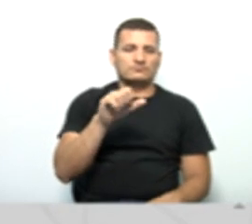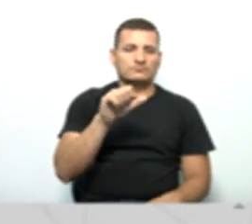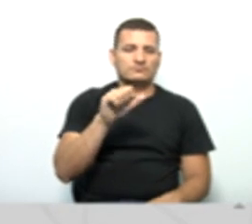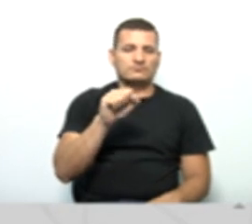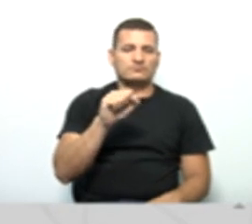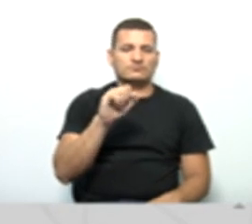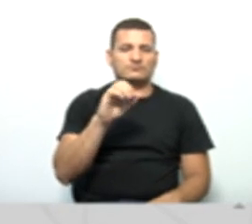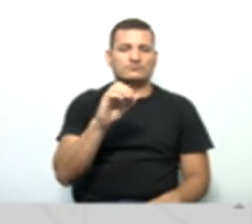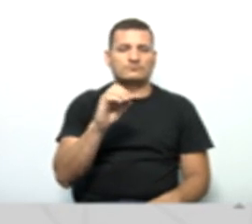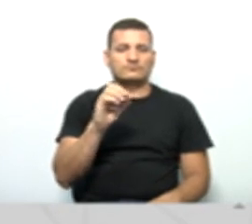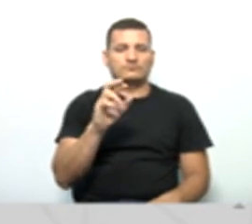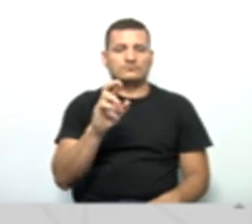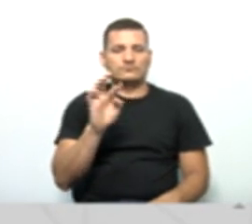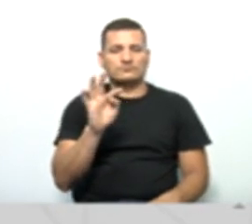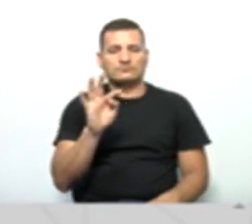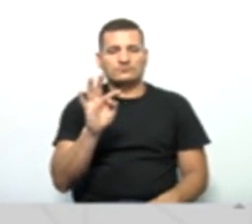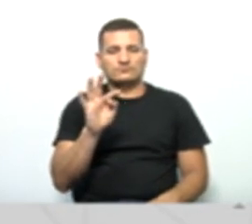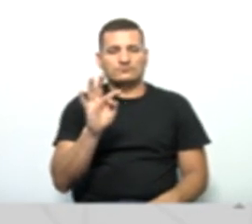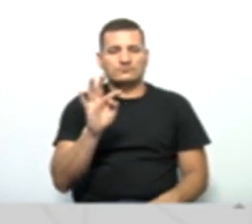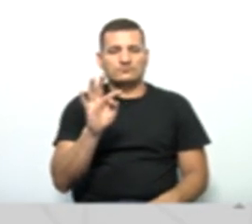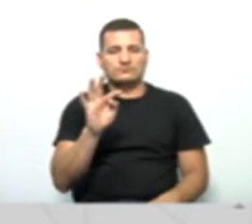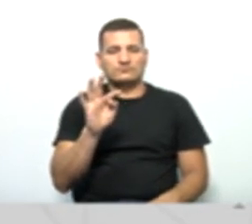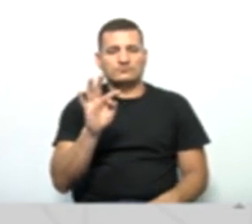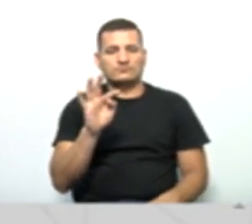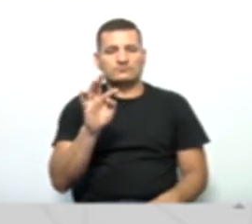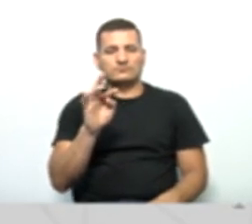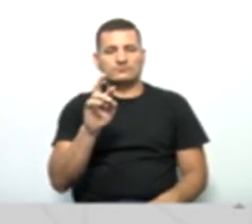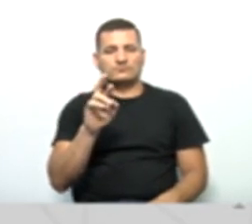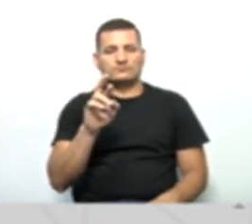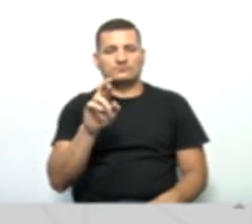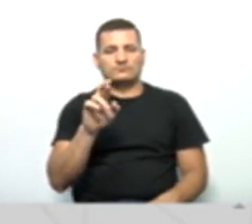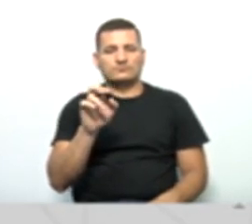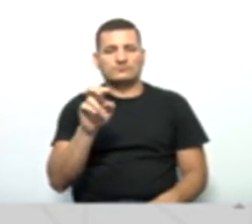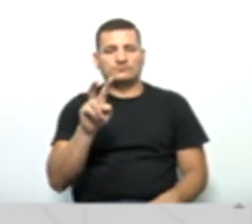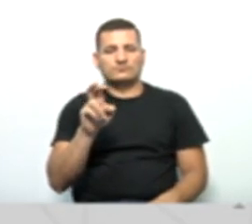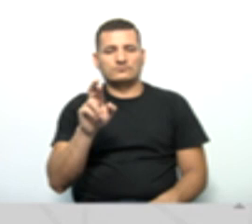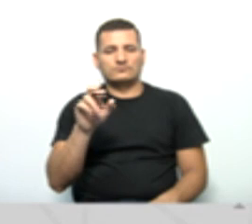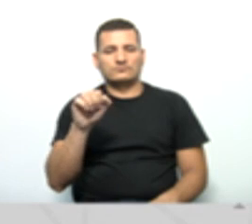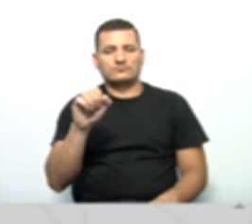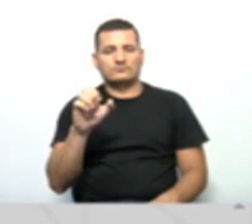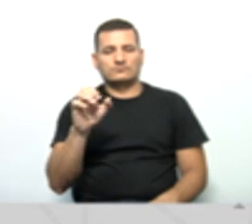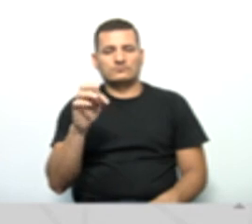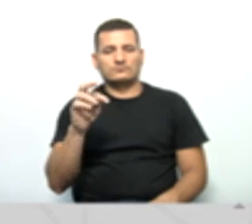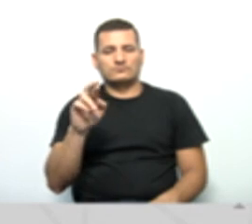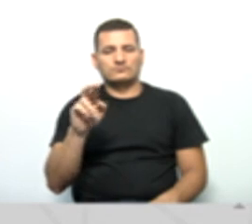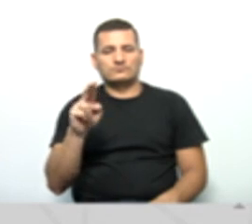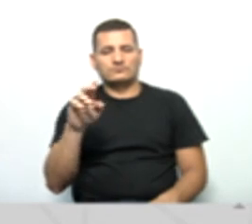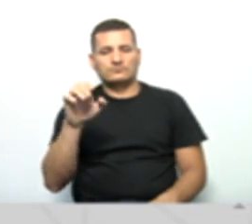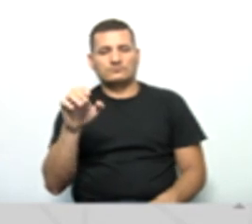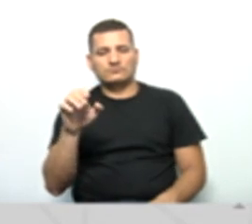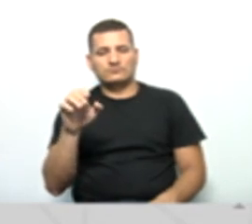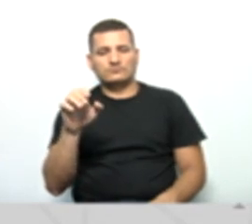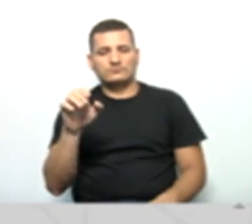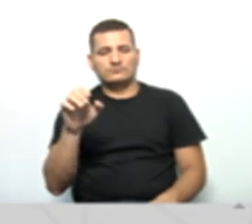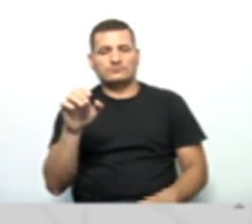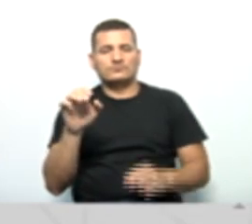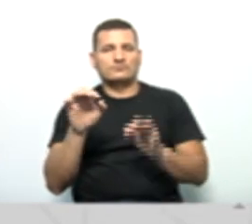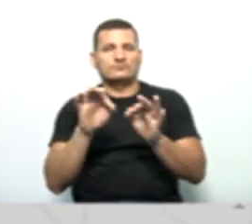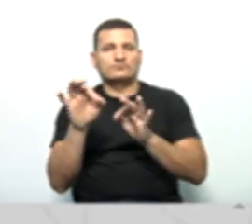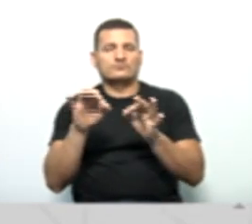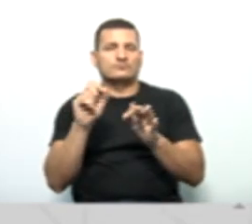aqui, reverso, traço true. É o contrário daquele, tá vendo? Reverso, traço true. E aí vai ser a ordem